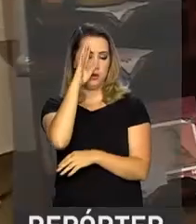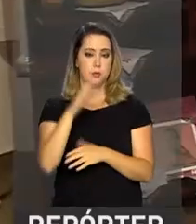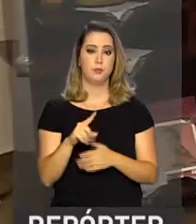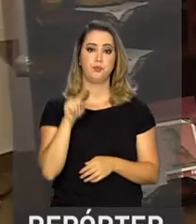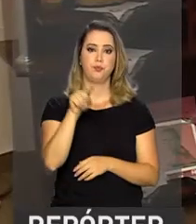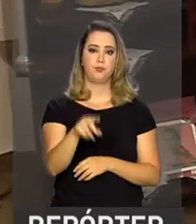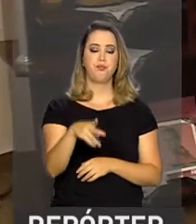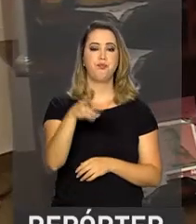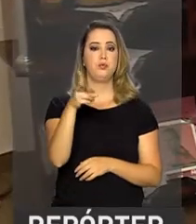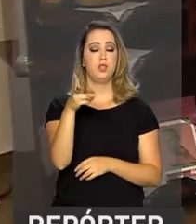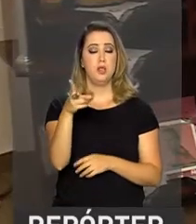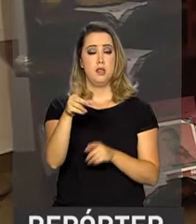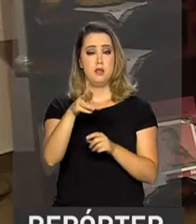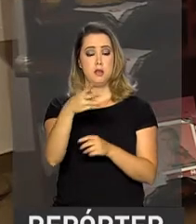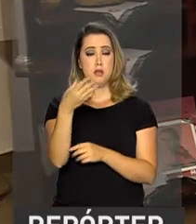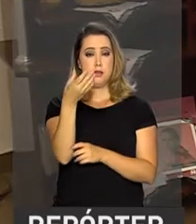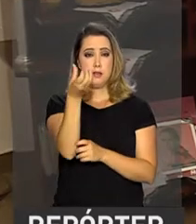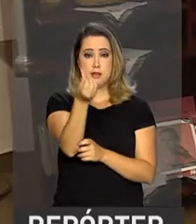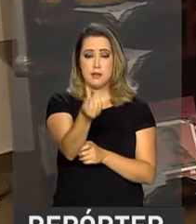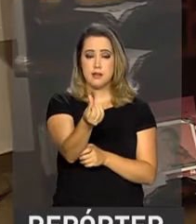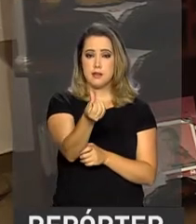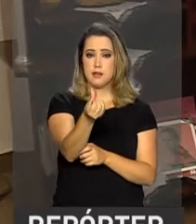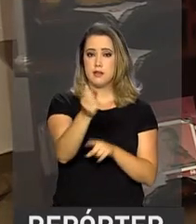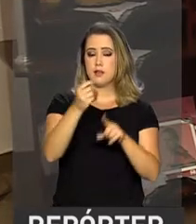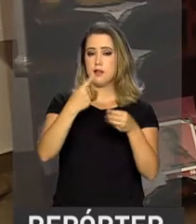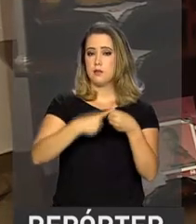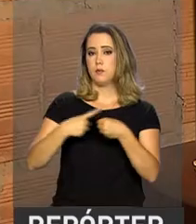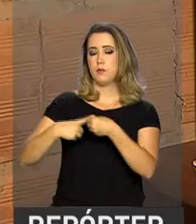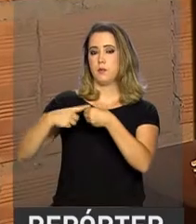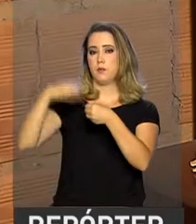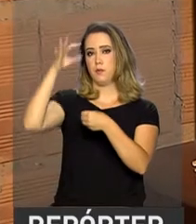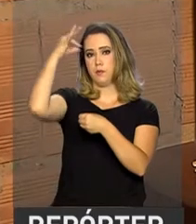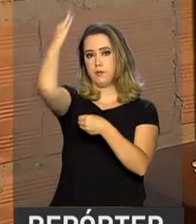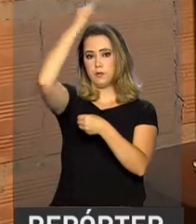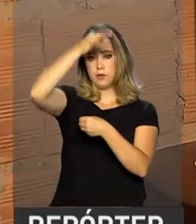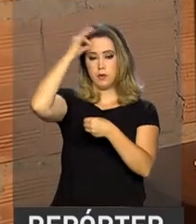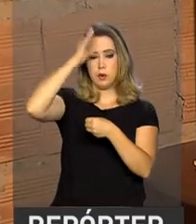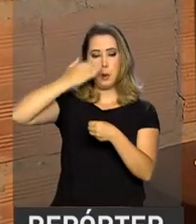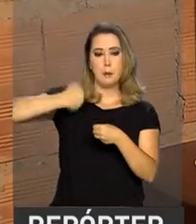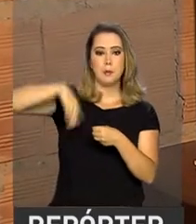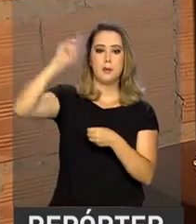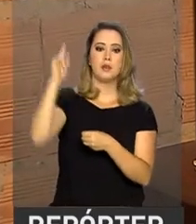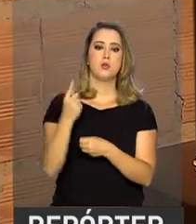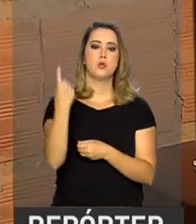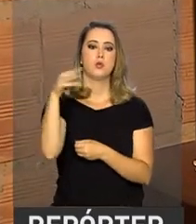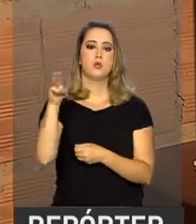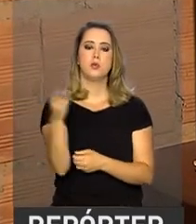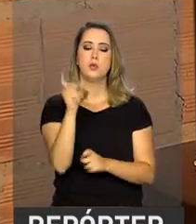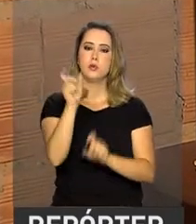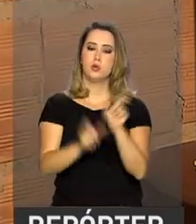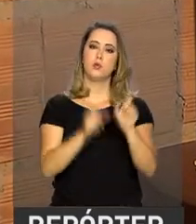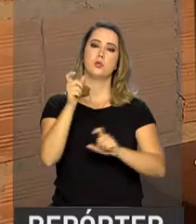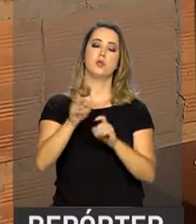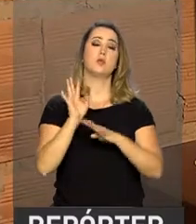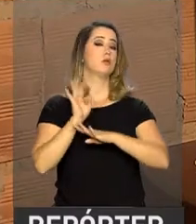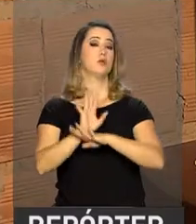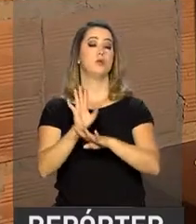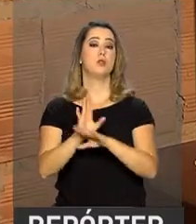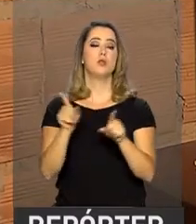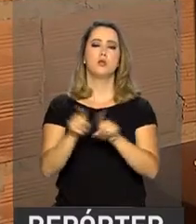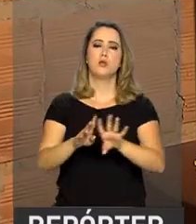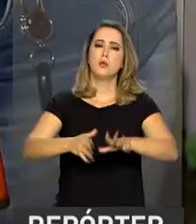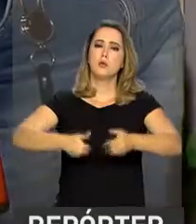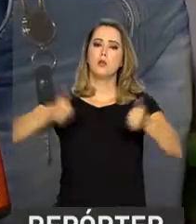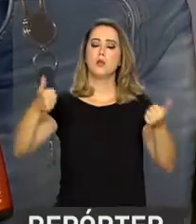em Vitória e mais 6 cidades do Espírito Santo. Mais de 1 milhão e 900 mil pessoas vão ser beneficiadas